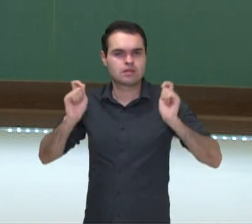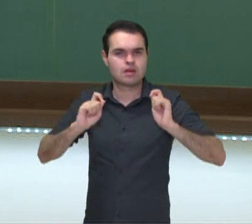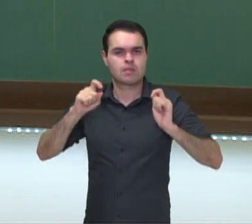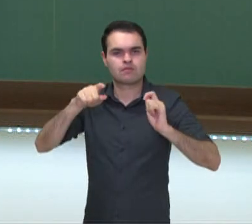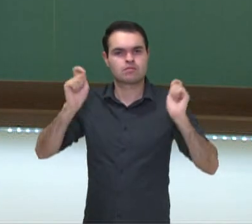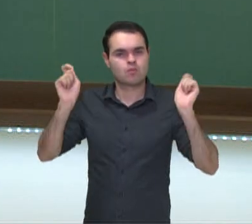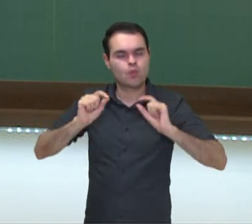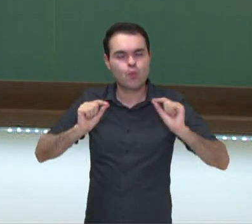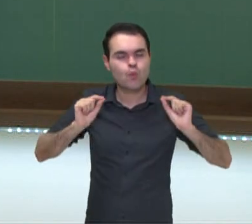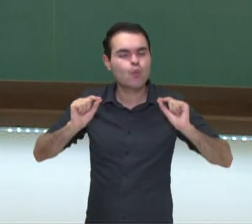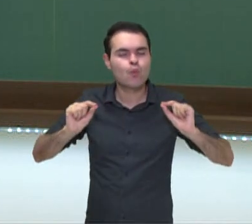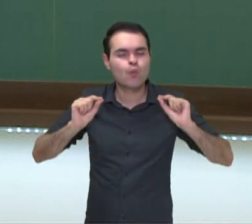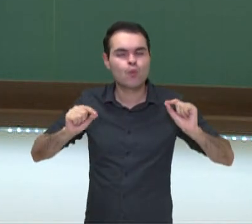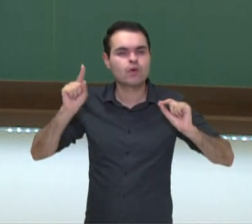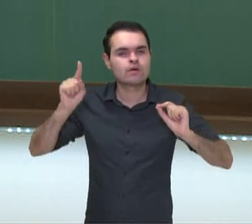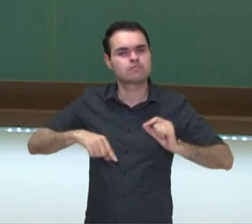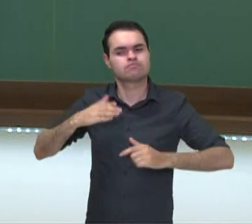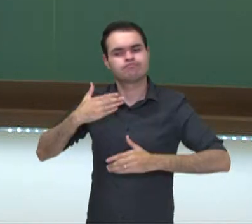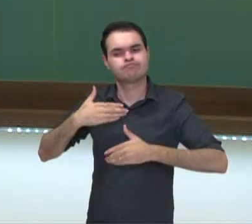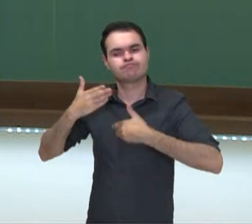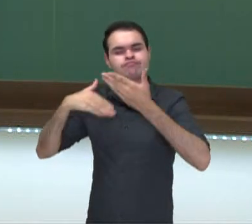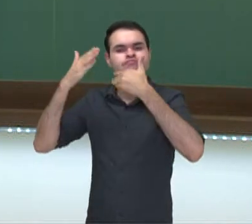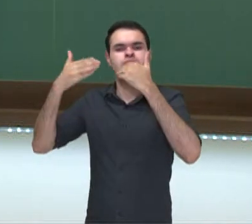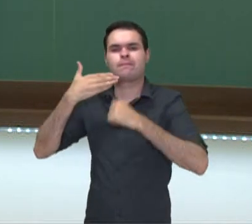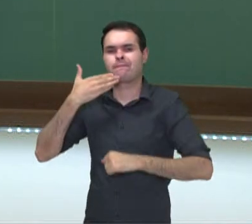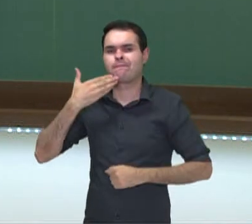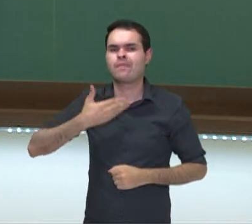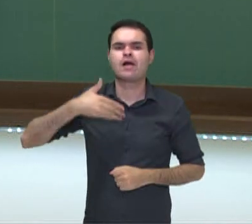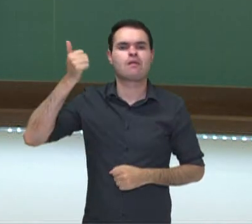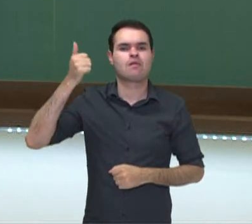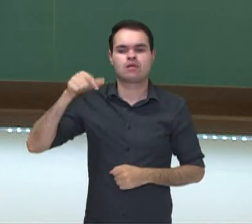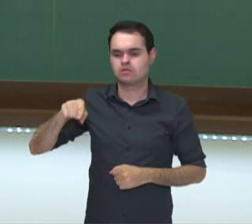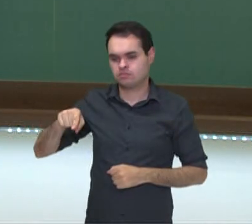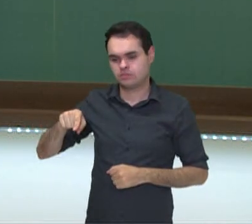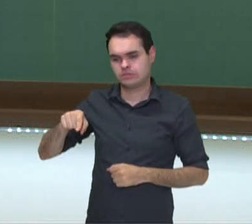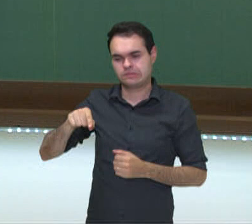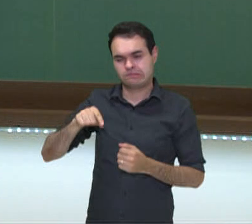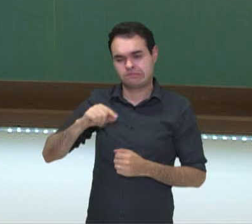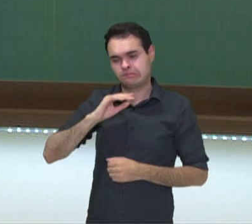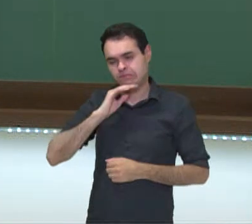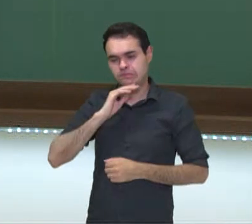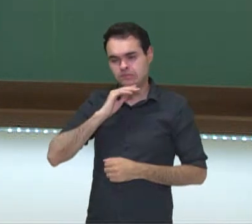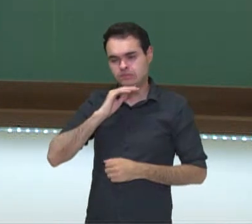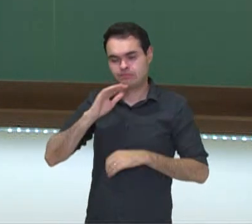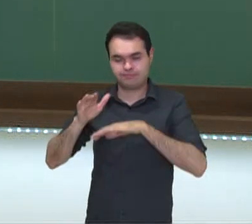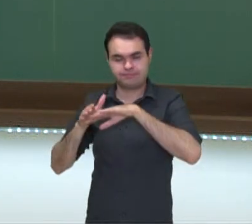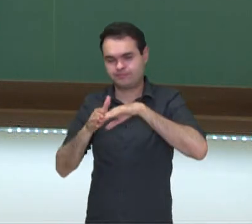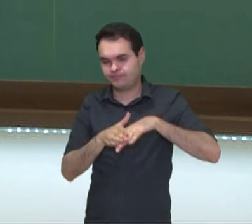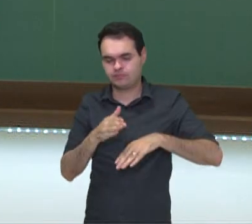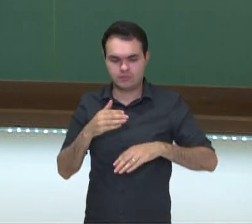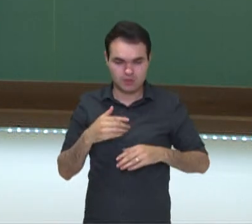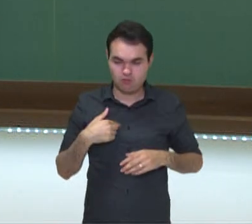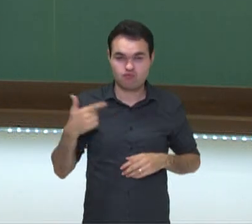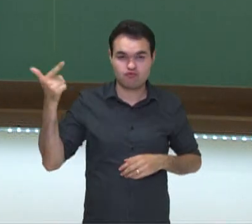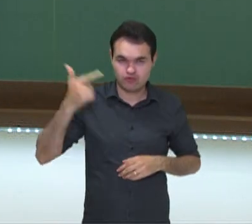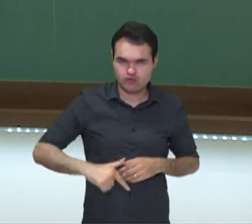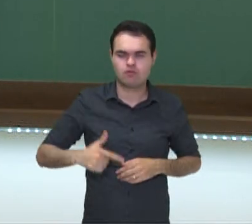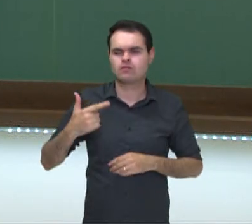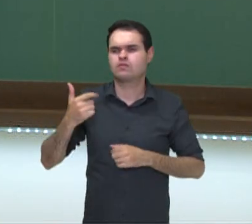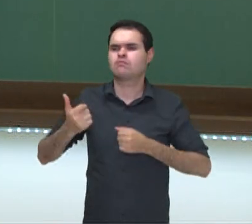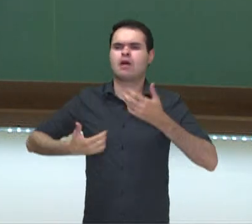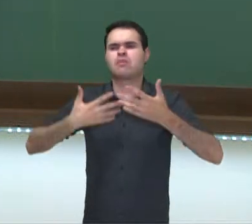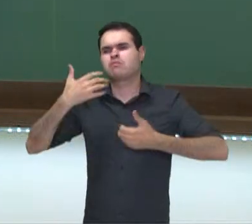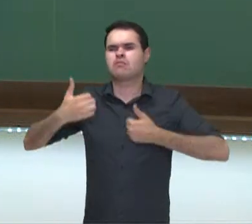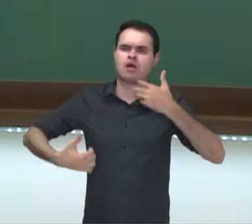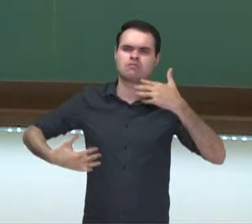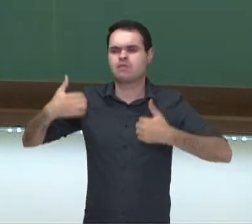a possibilidade de melhorar aquilo que não está bom e de ampliar ainda mais,